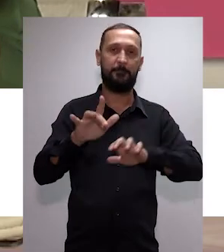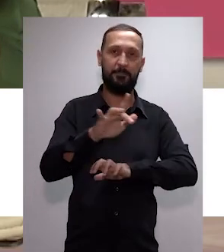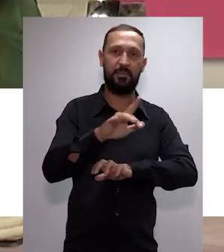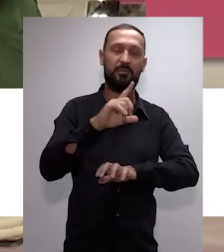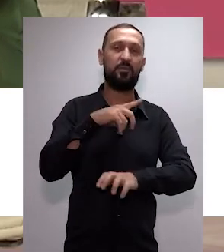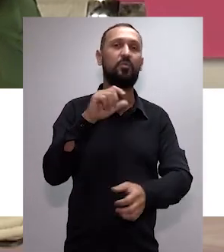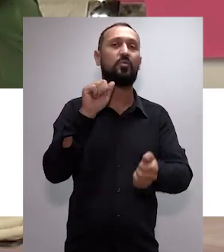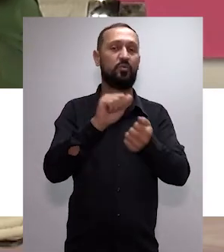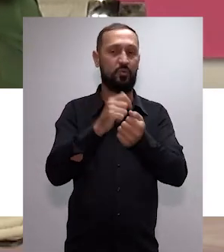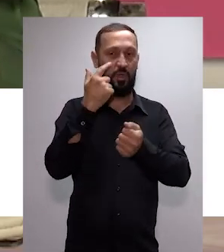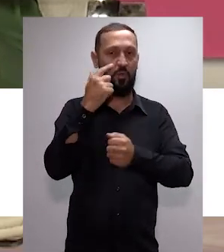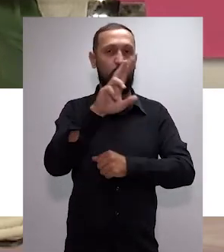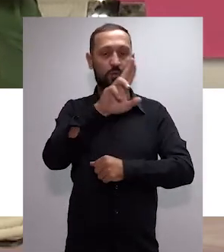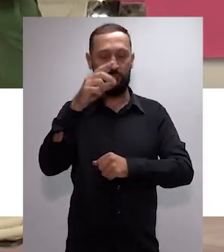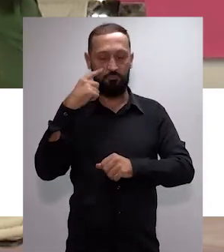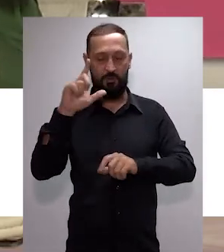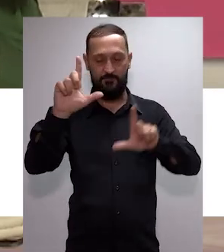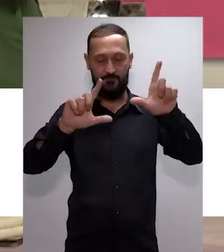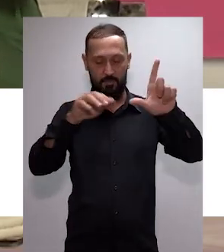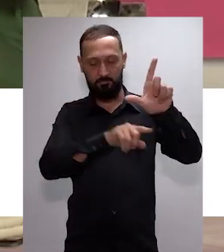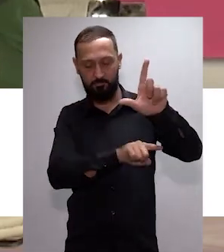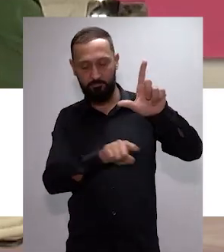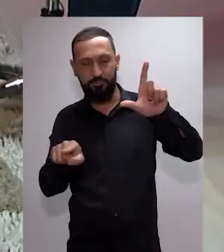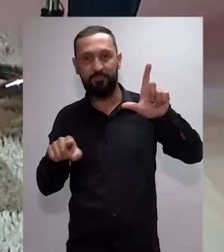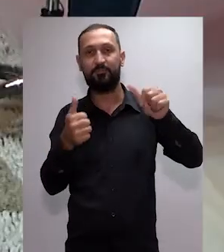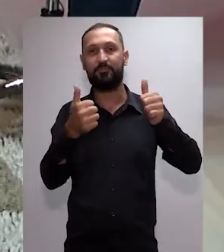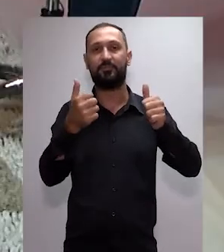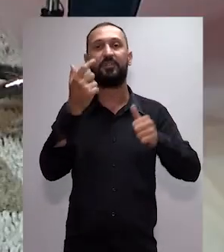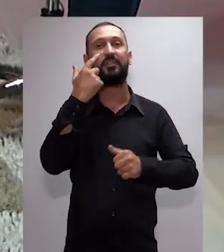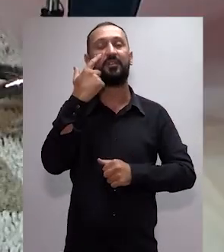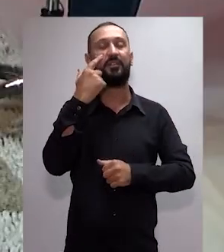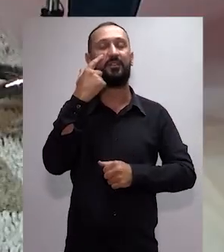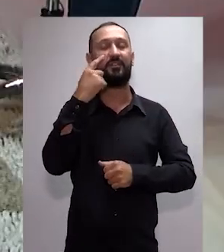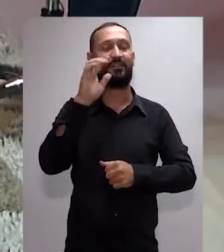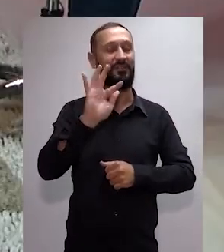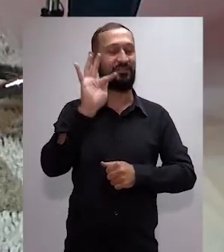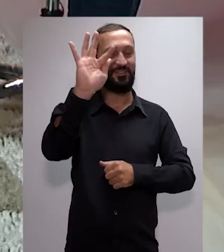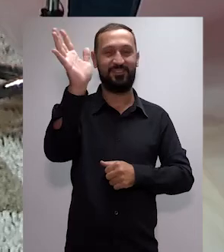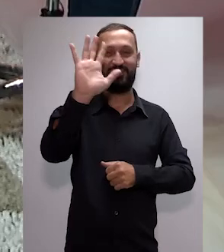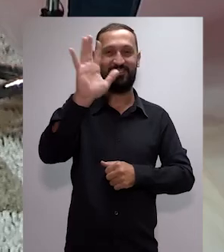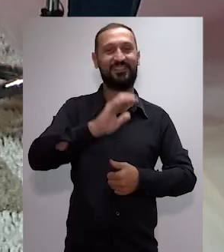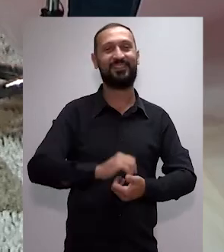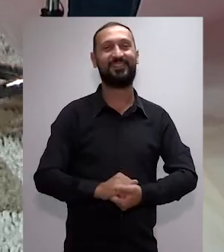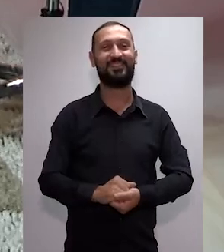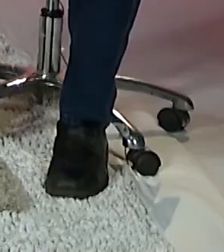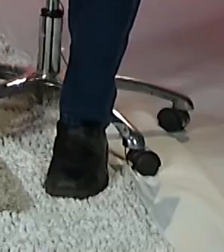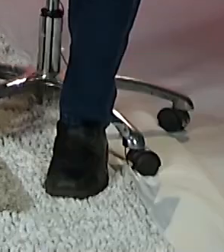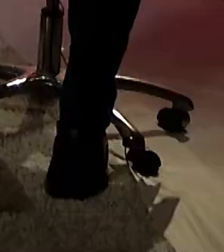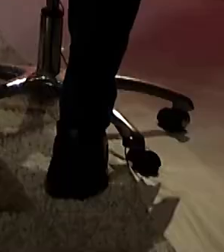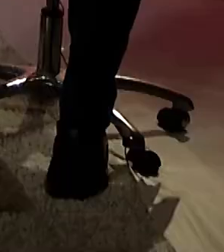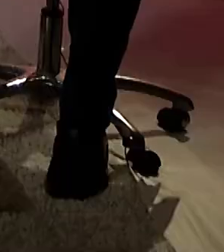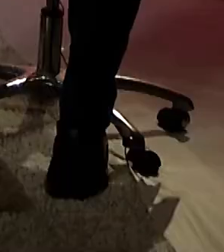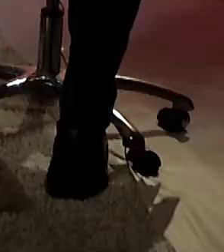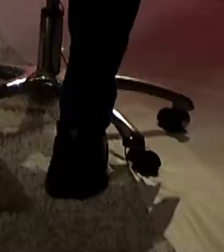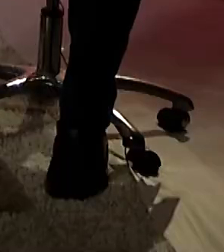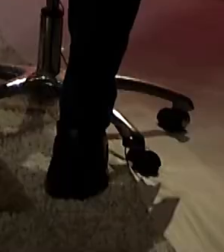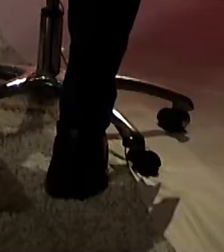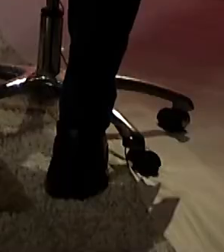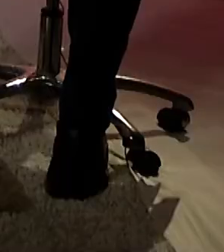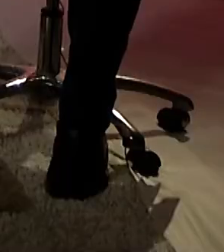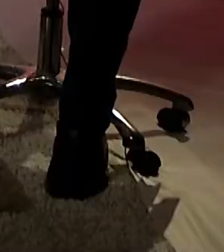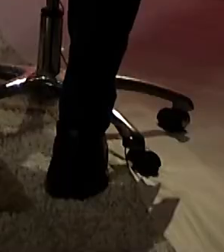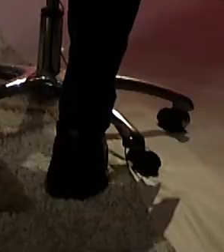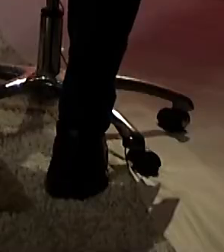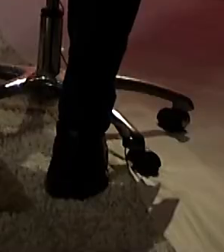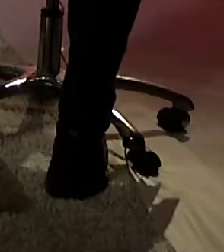as mídias sociais que estão passando agora no vídeo. Nos vemos no próximo programa. Até lá!